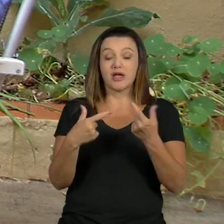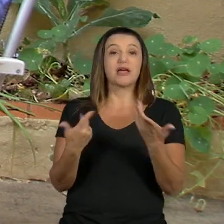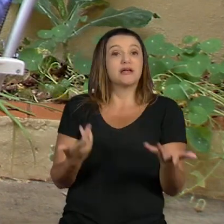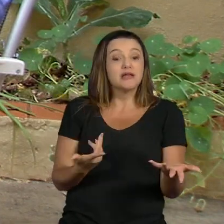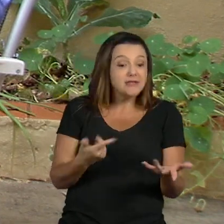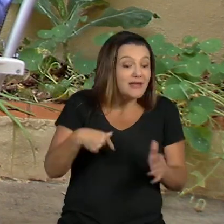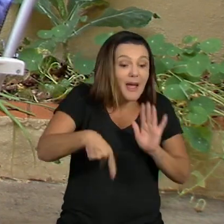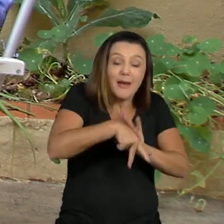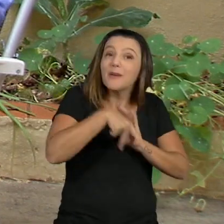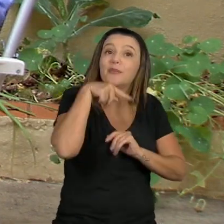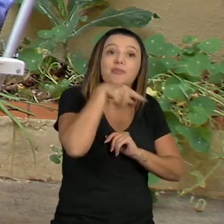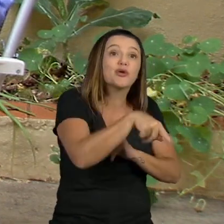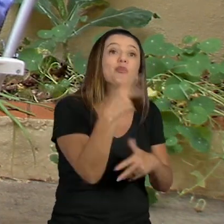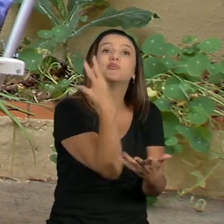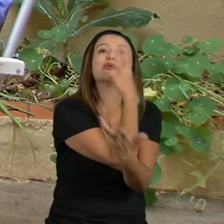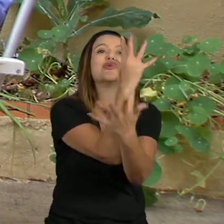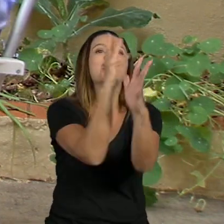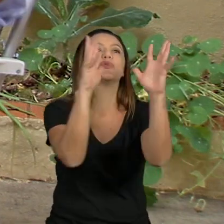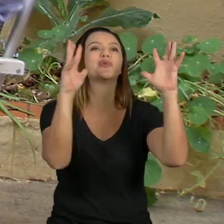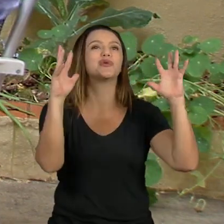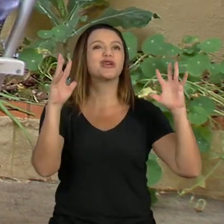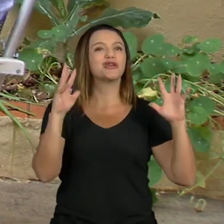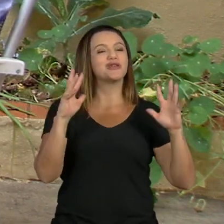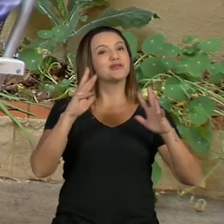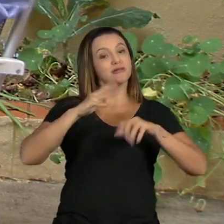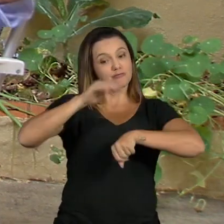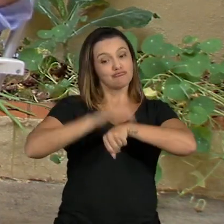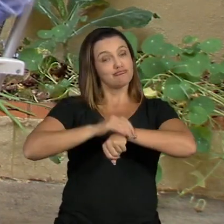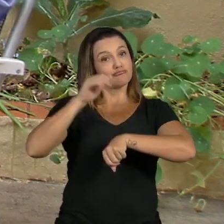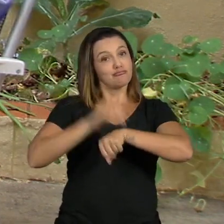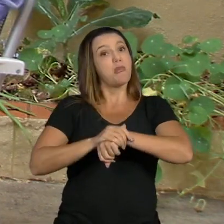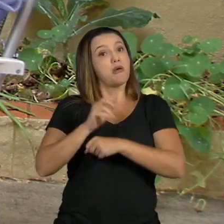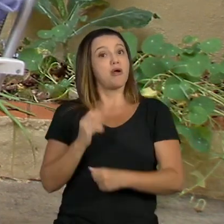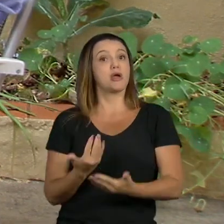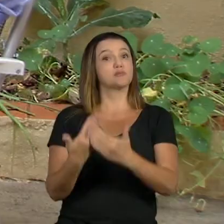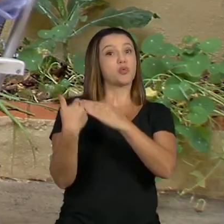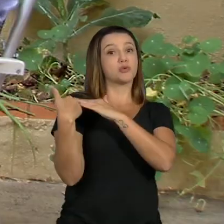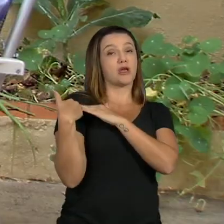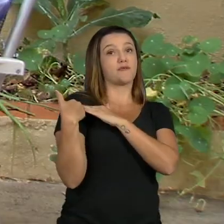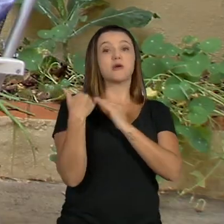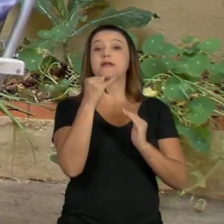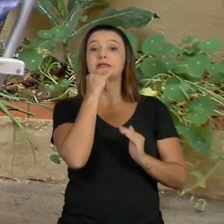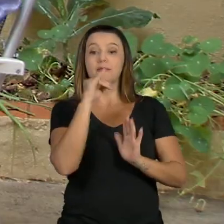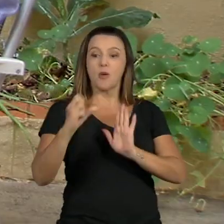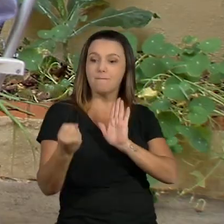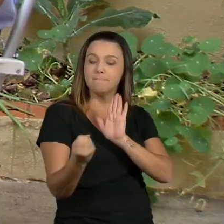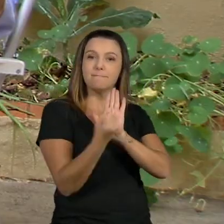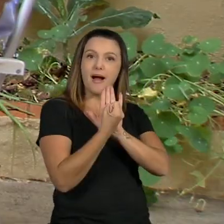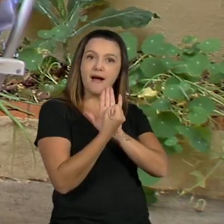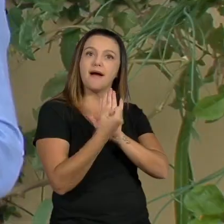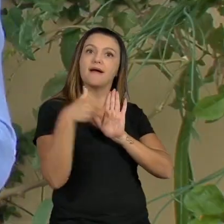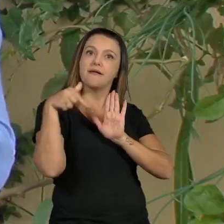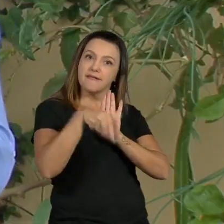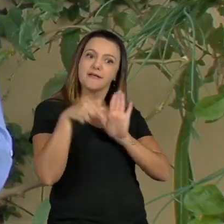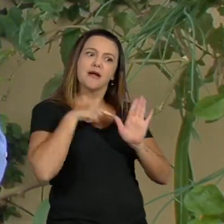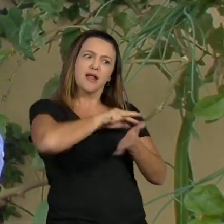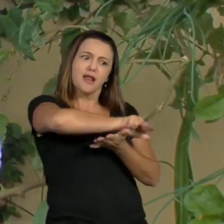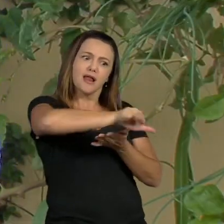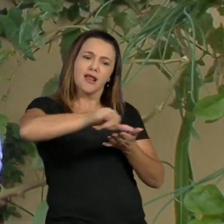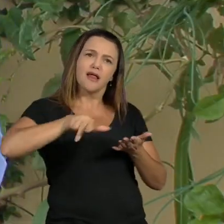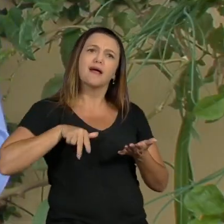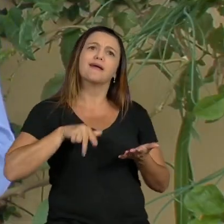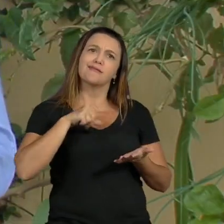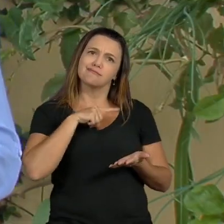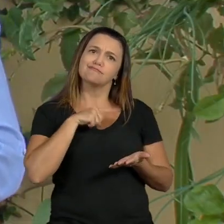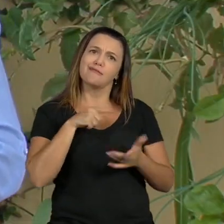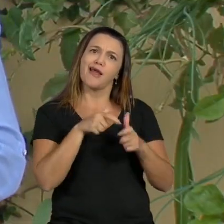da natureza de uma forma responsável. Então, quando a gente tem várias marcas locais, a gente aumenta essa diversidade. Uma das preocupações